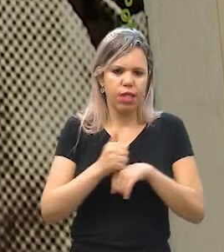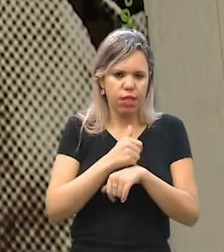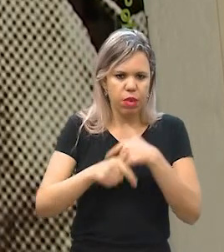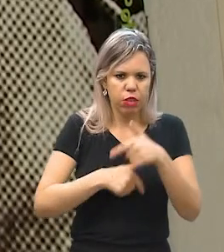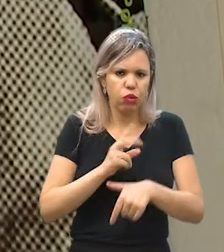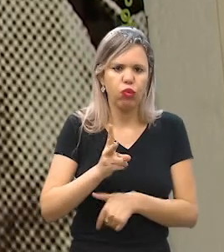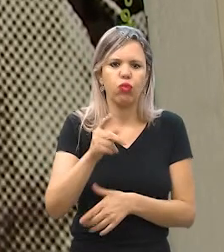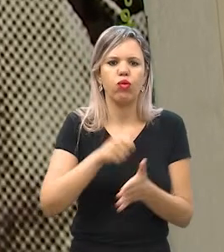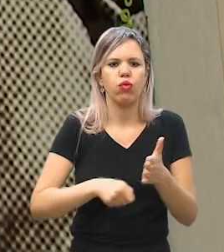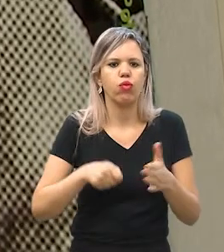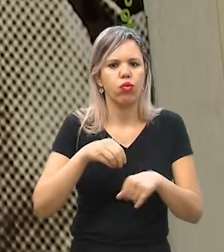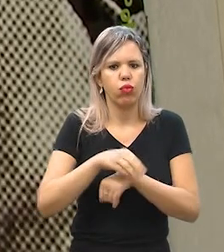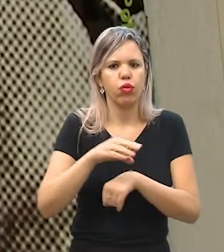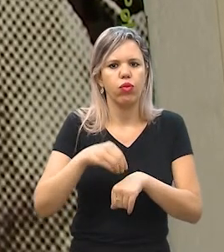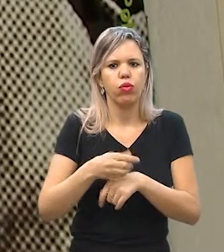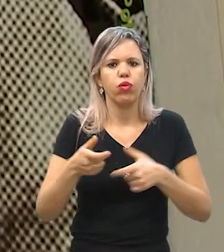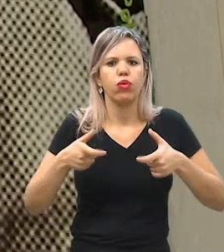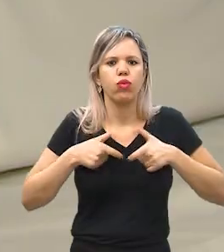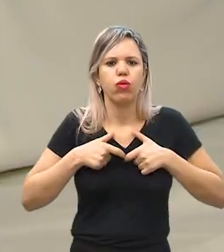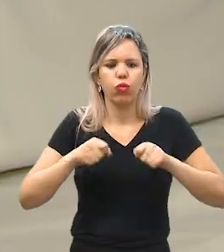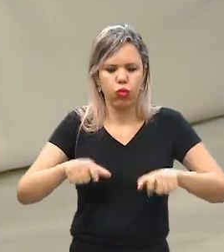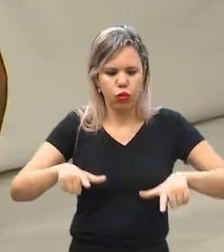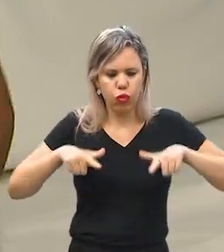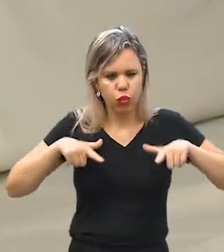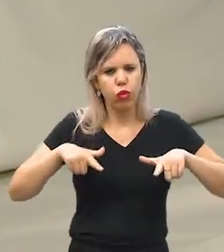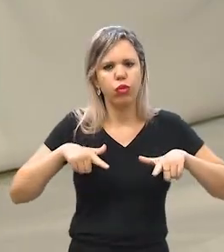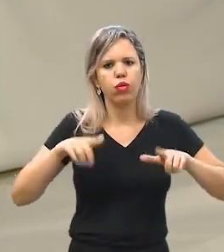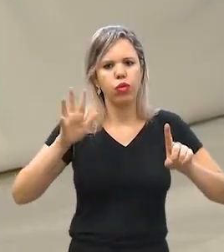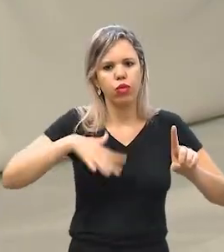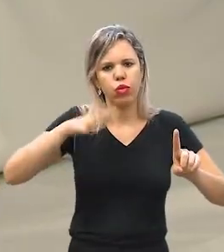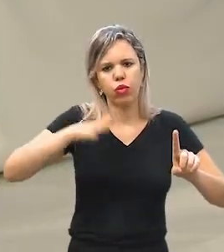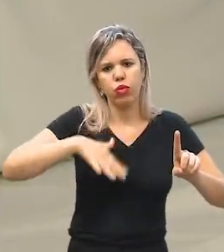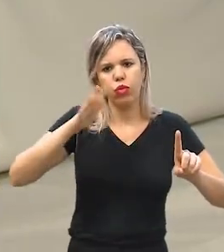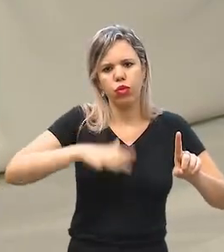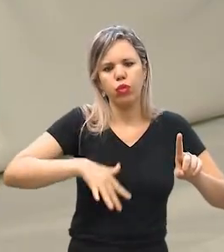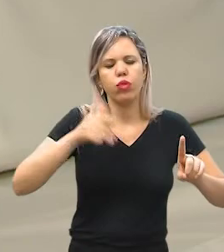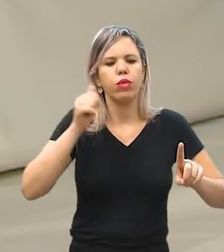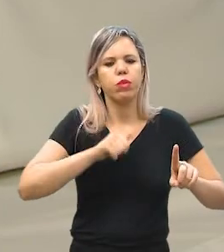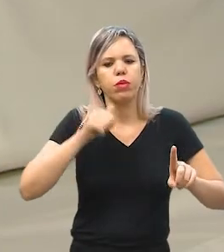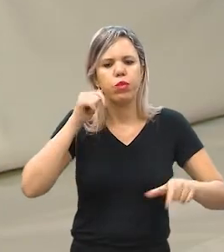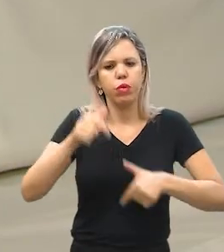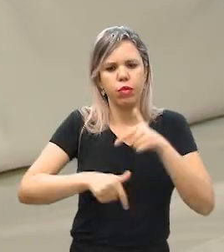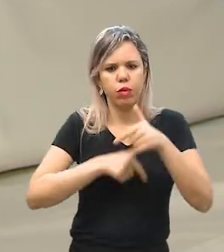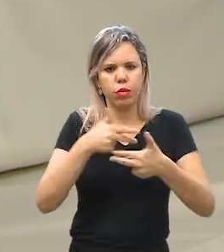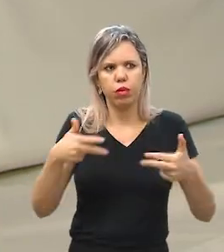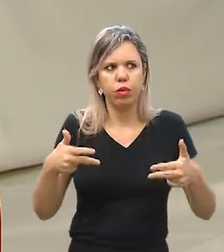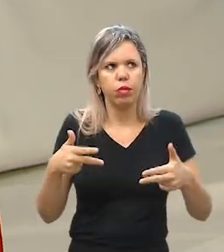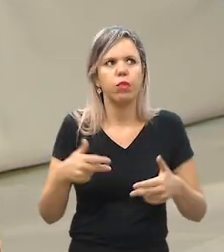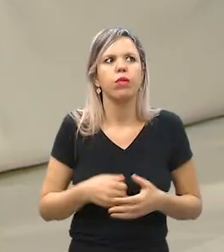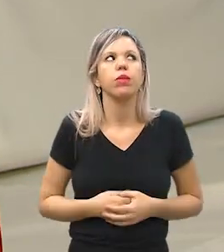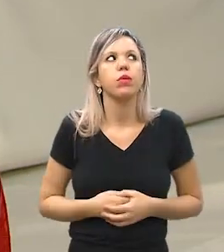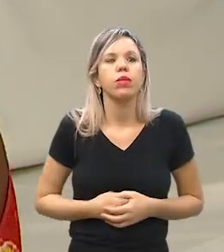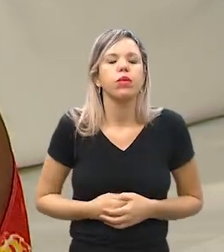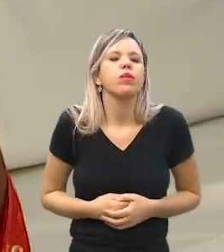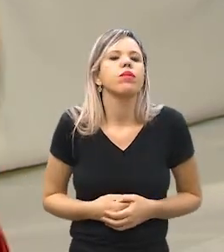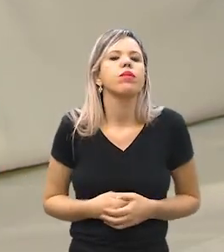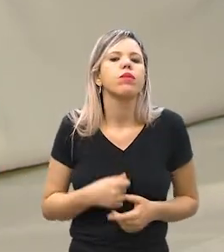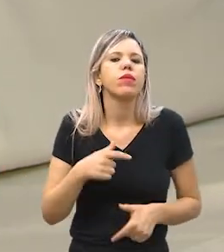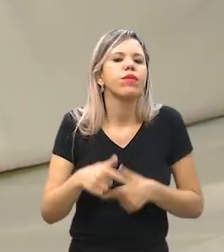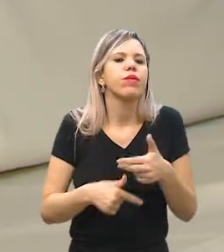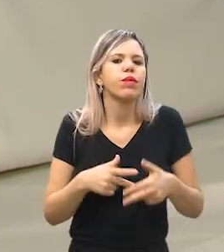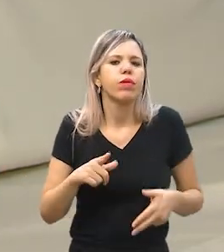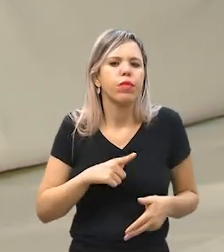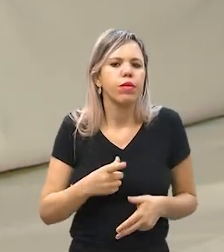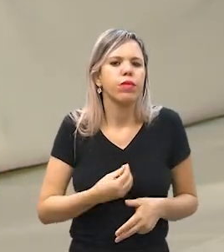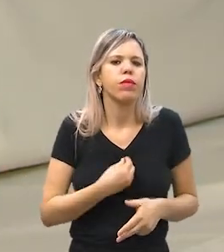luta. Trazer a medalha é sempre para homenagear uma das trabalhadoras domésticas, uma trabalhadora que